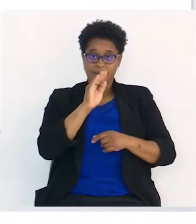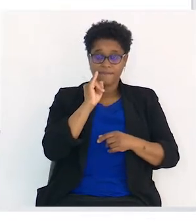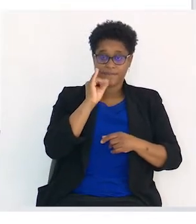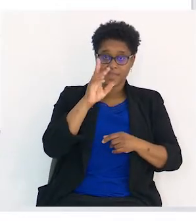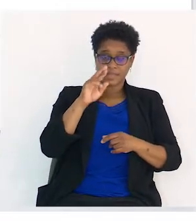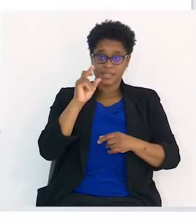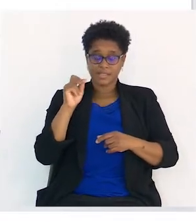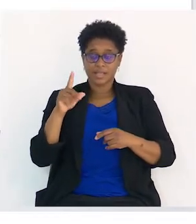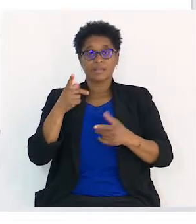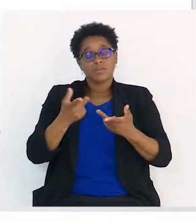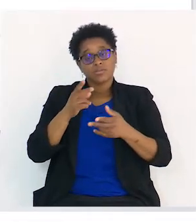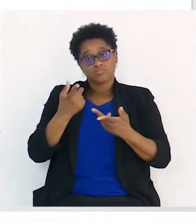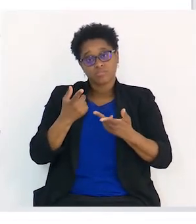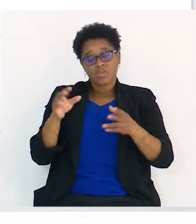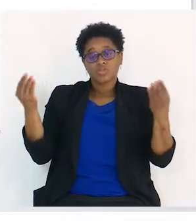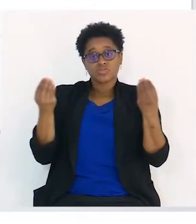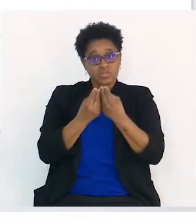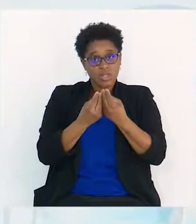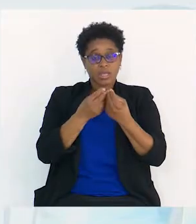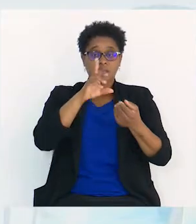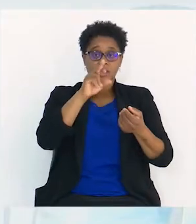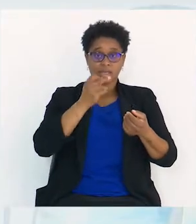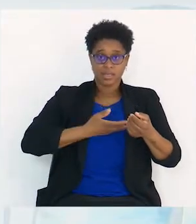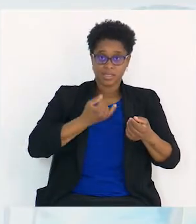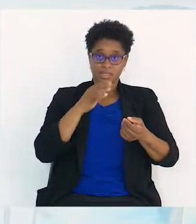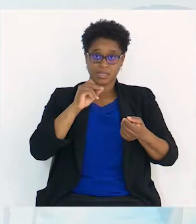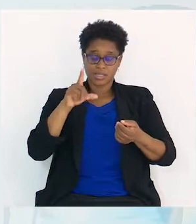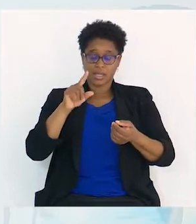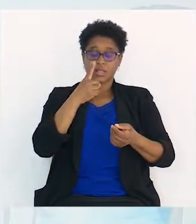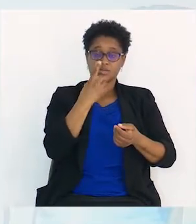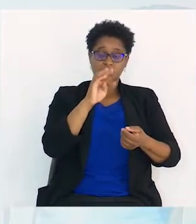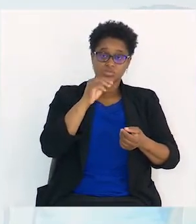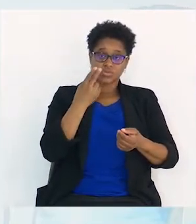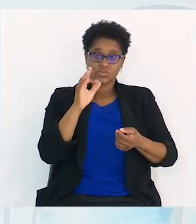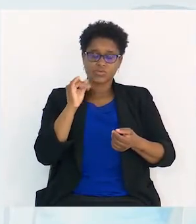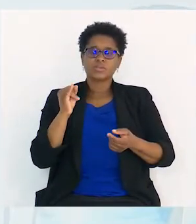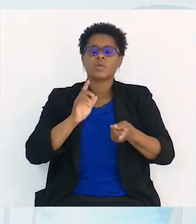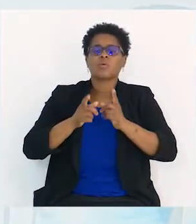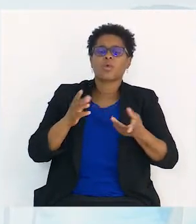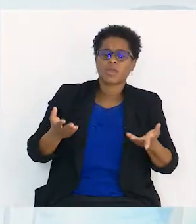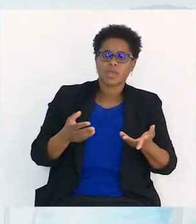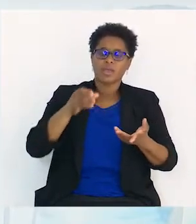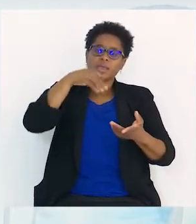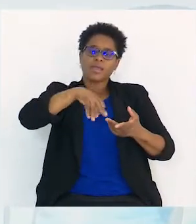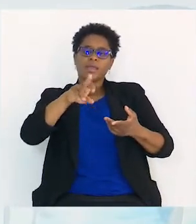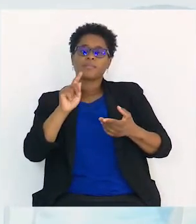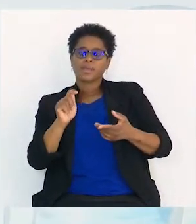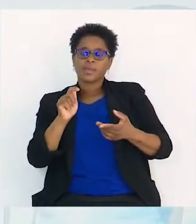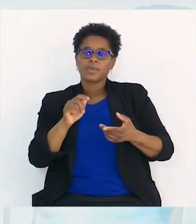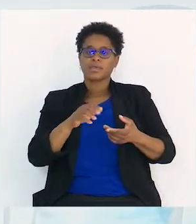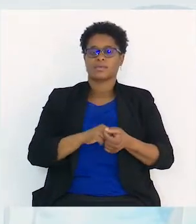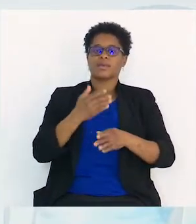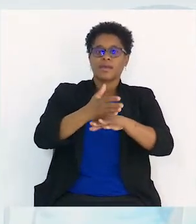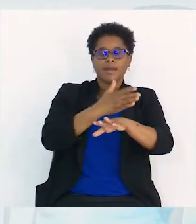radical ou ao radical um prefixo e um sufixo. O que é um prefixo? O que é um sufixo? Pré, antes de,